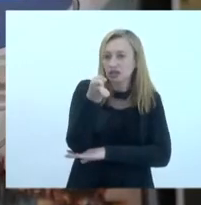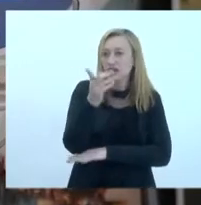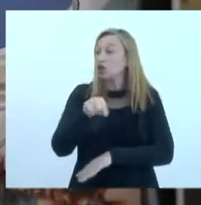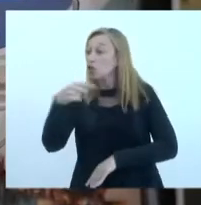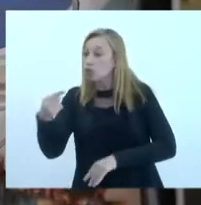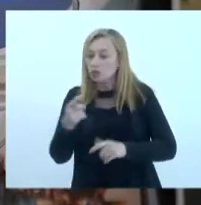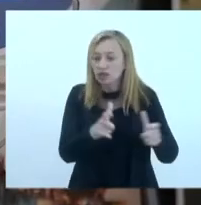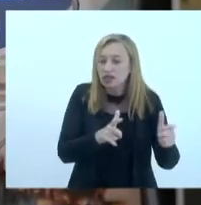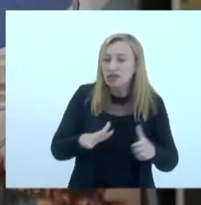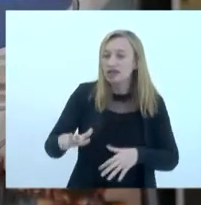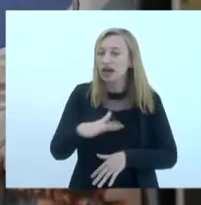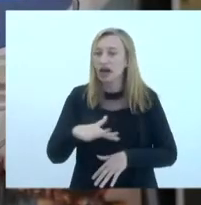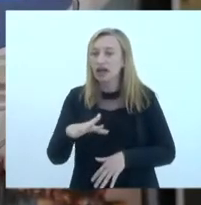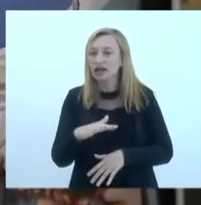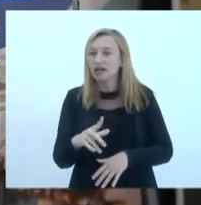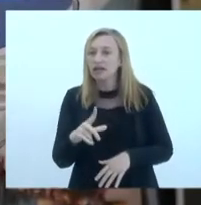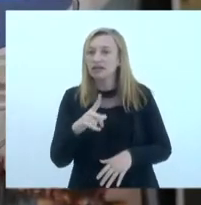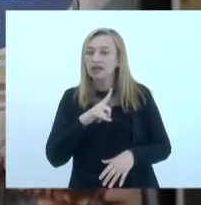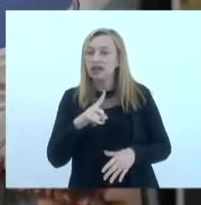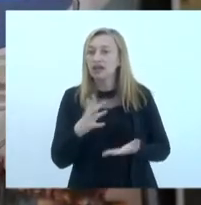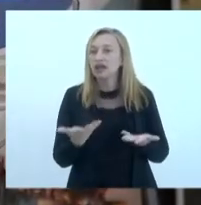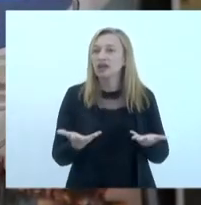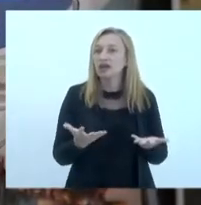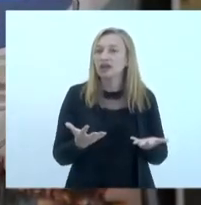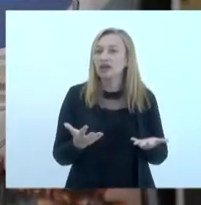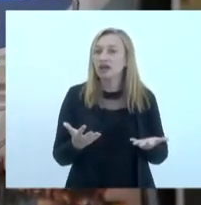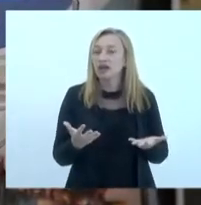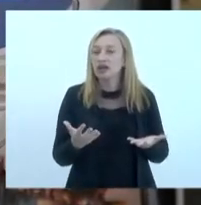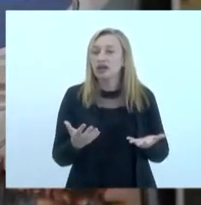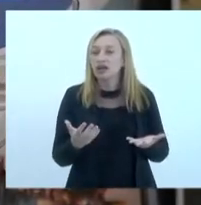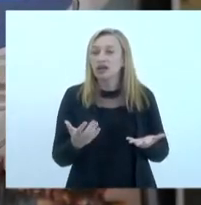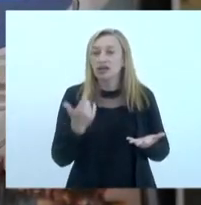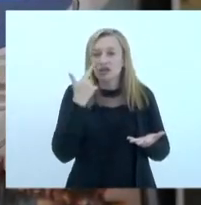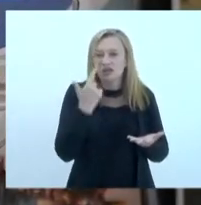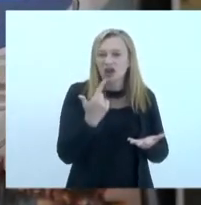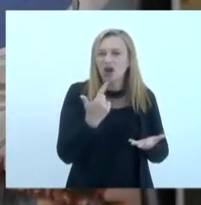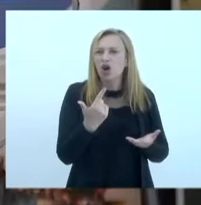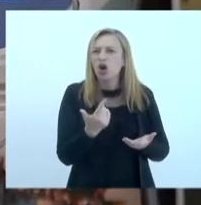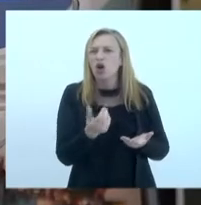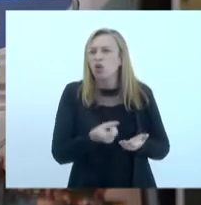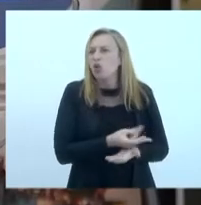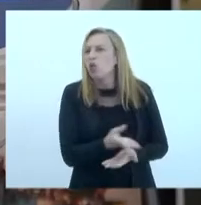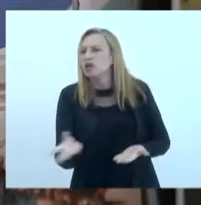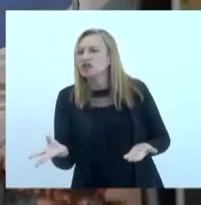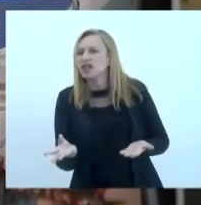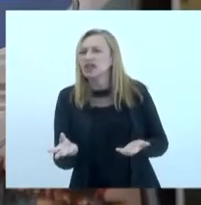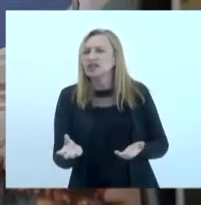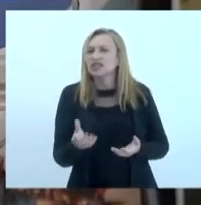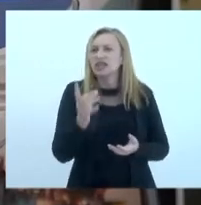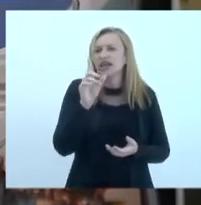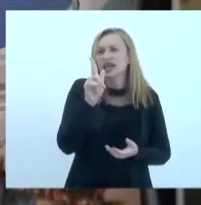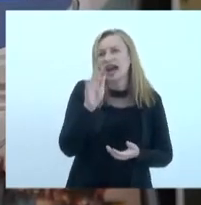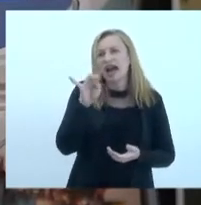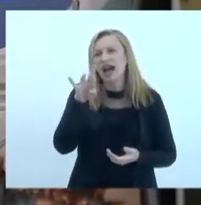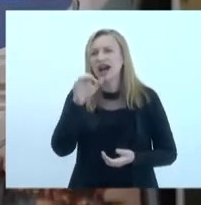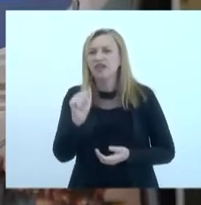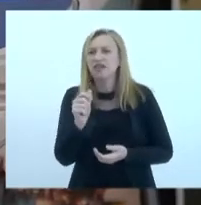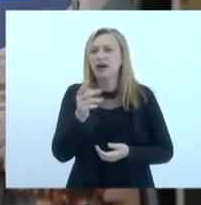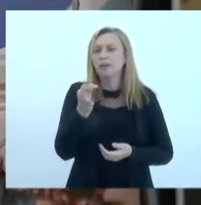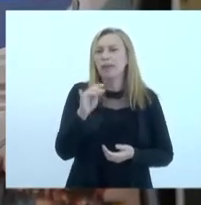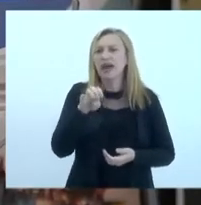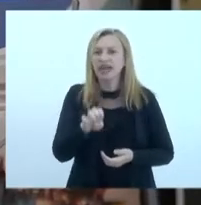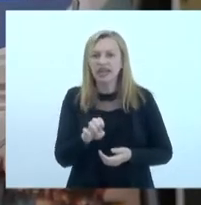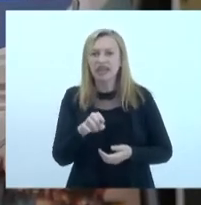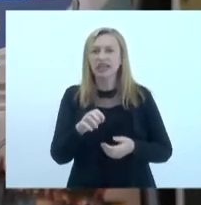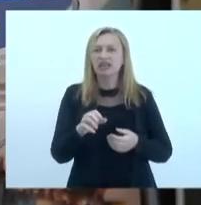áreas terem que despejar a quantidade de garrafa PET hoje na natureza. Para onde vai isso?